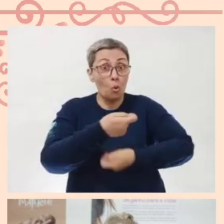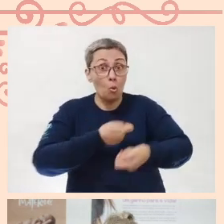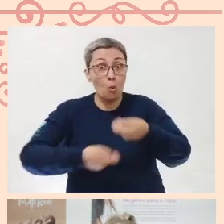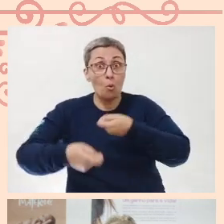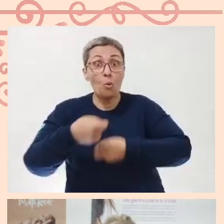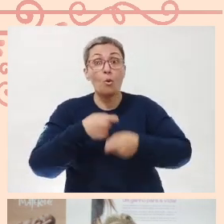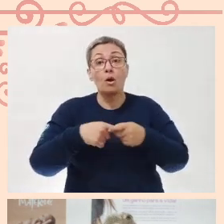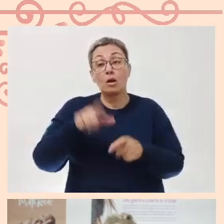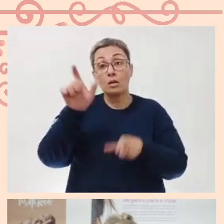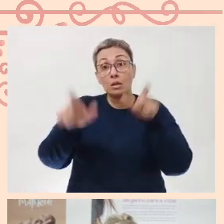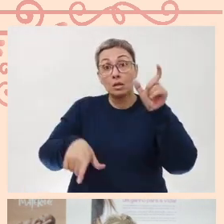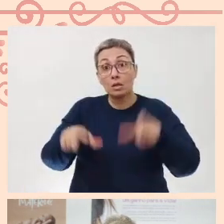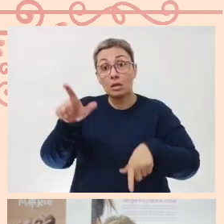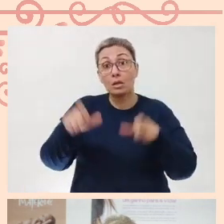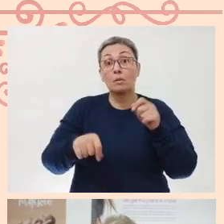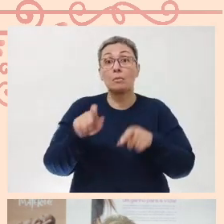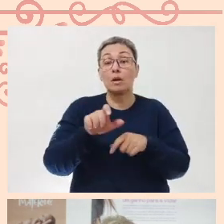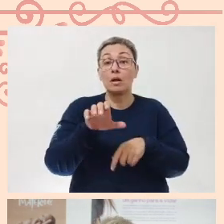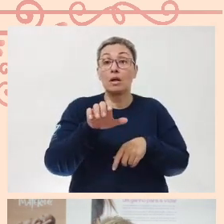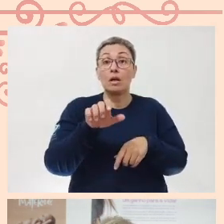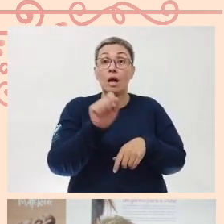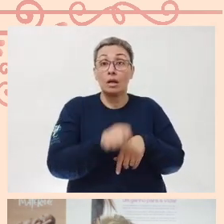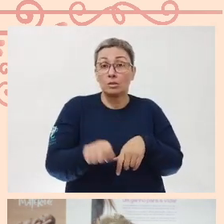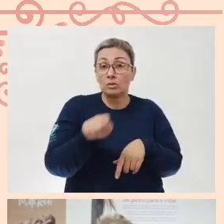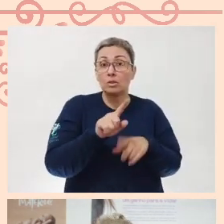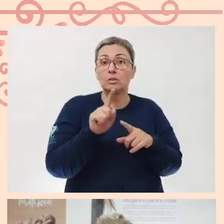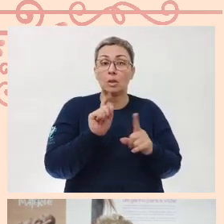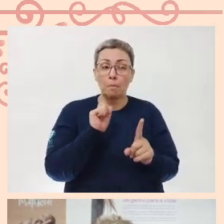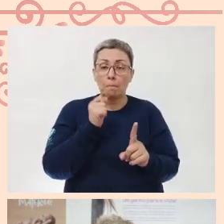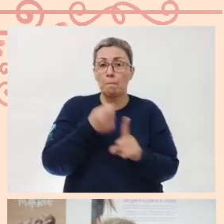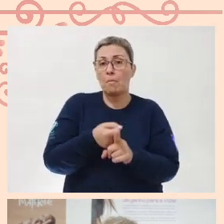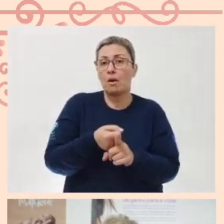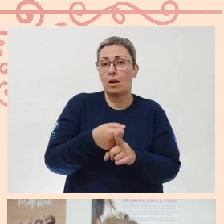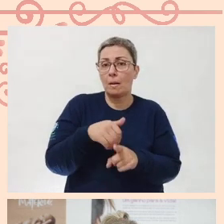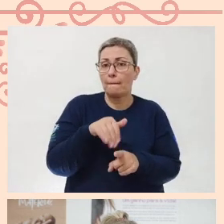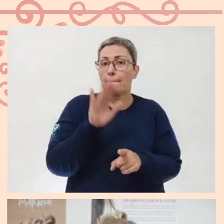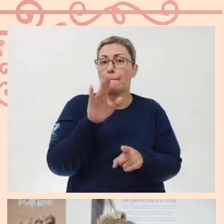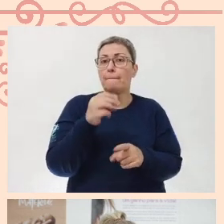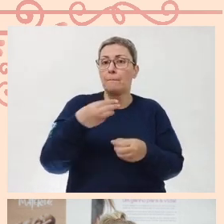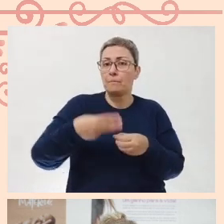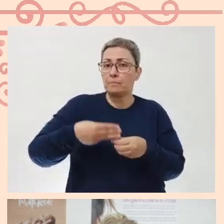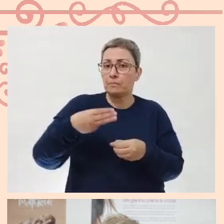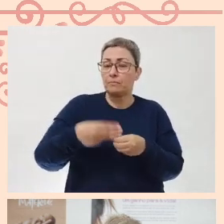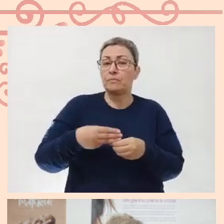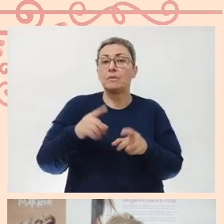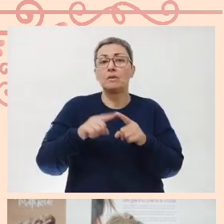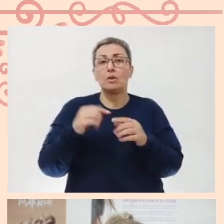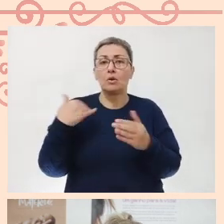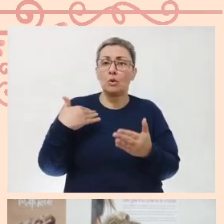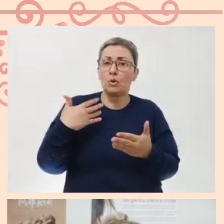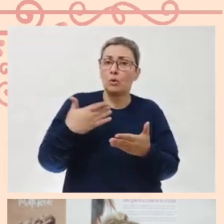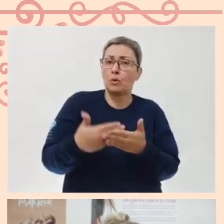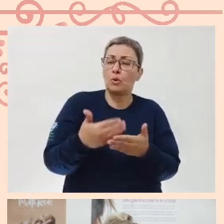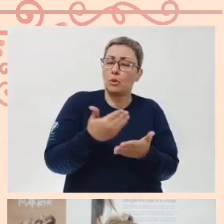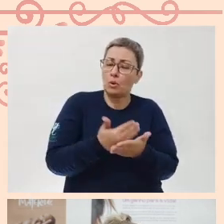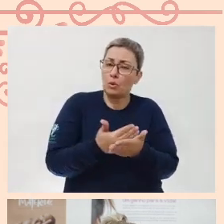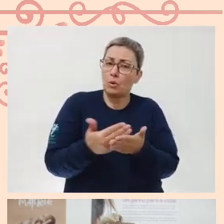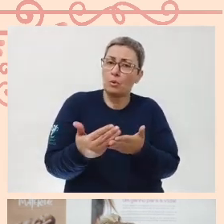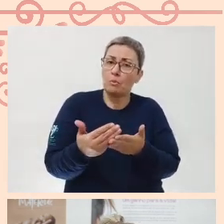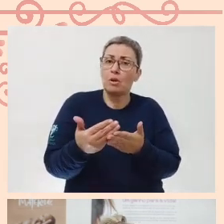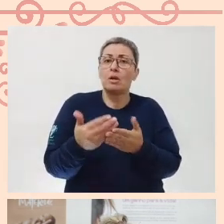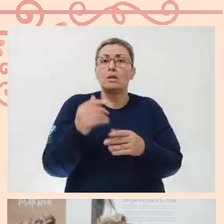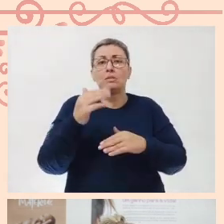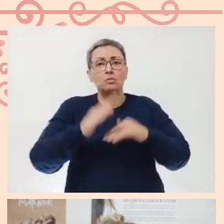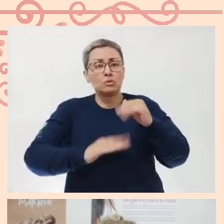fala de articular com indivíduos e organizações para maior impacto. no nosso município desde